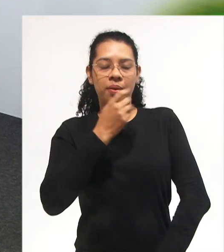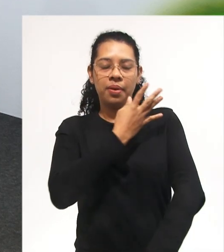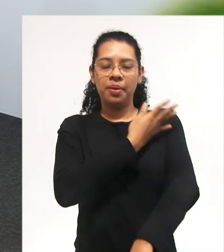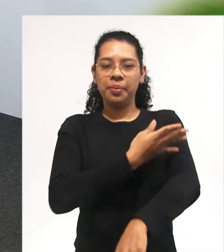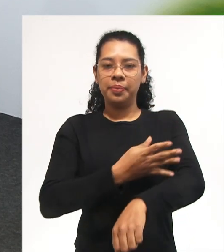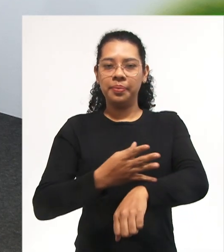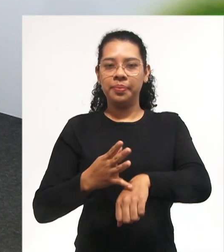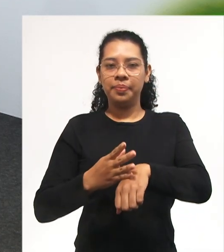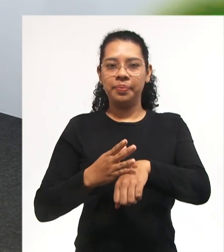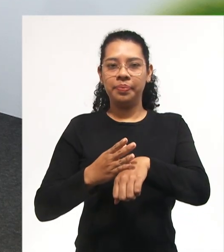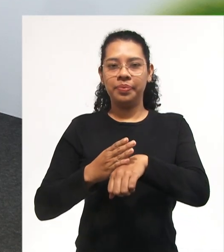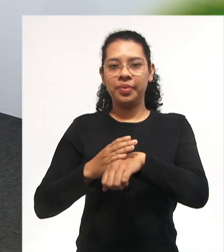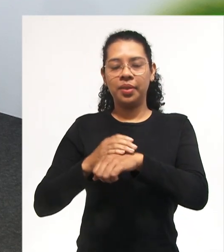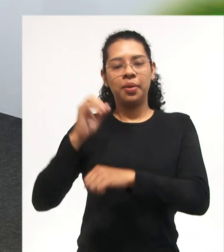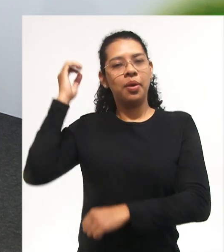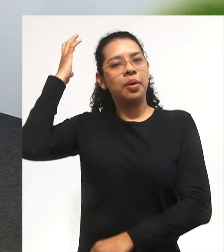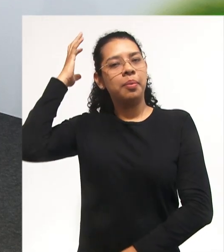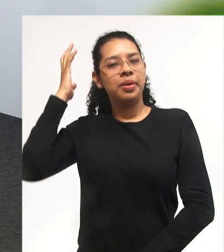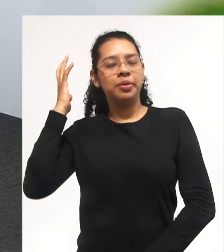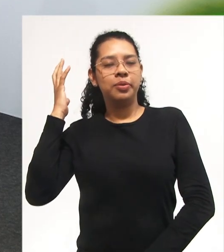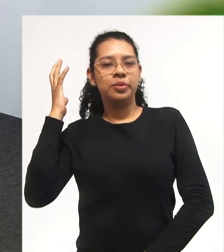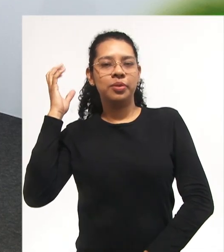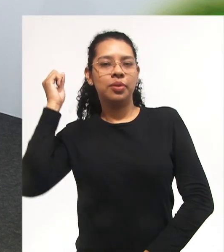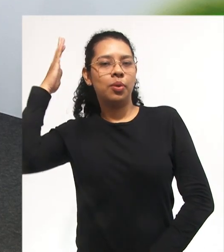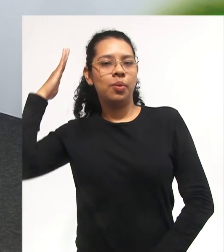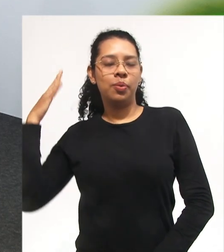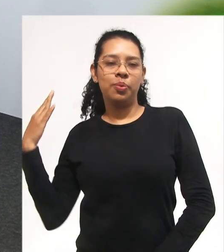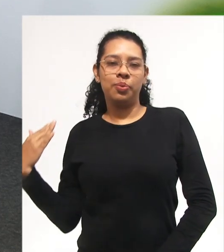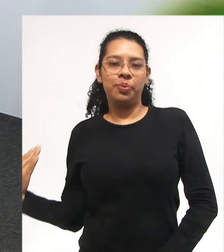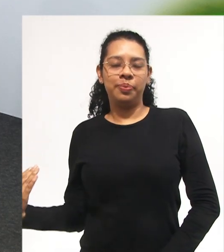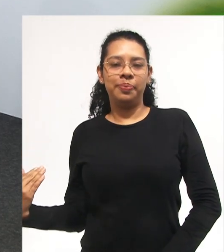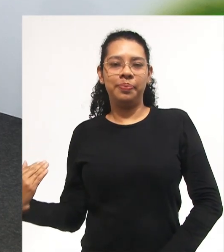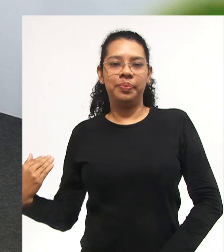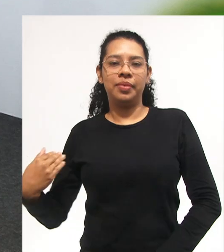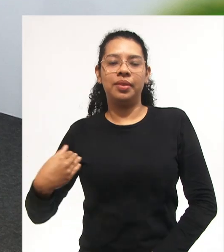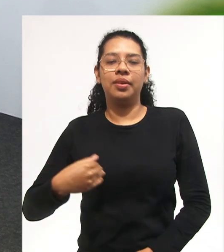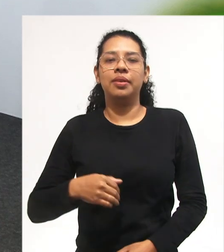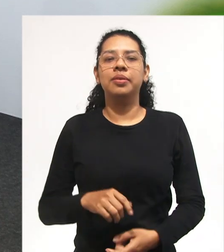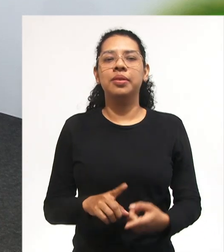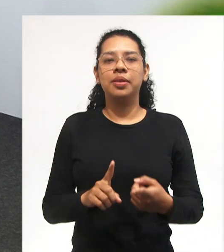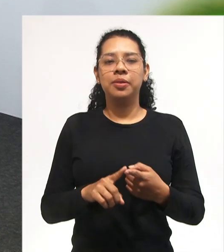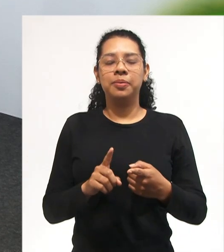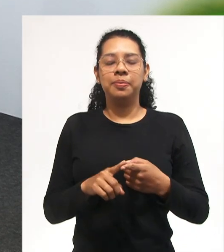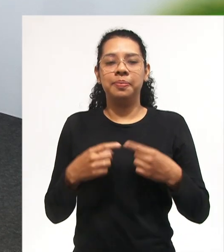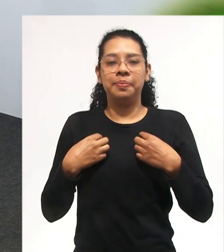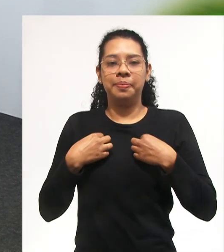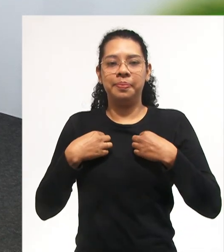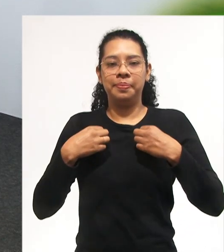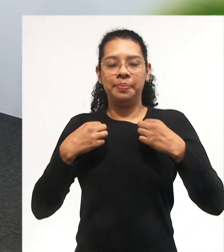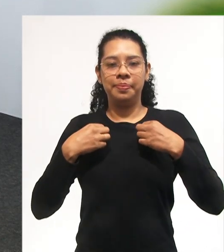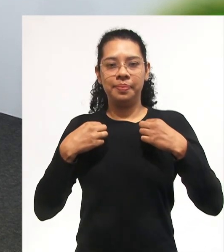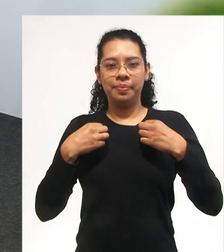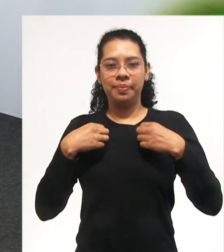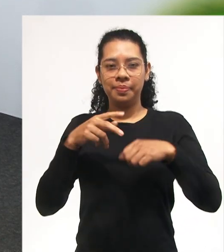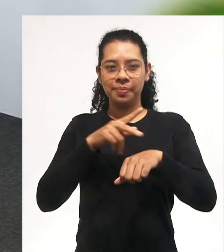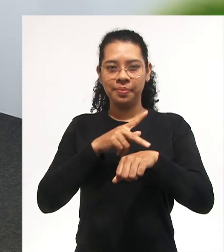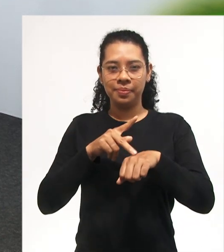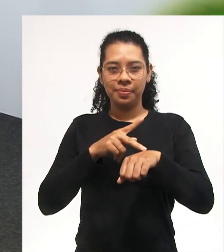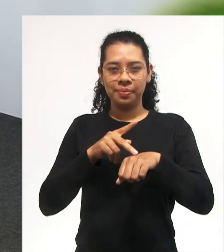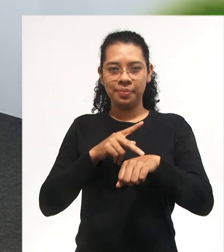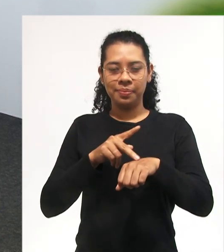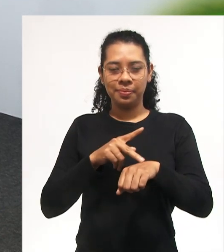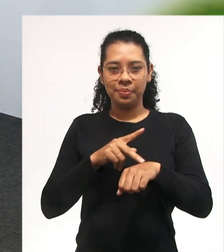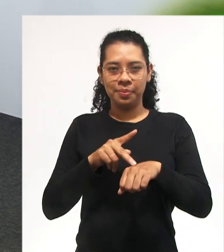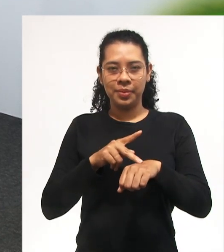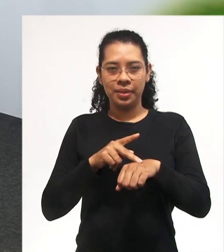branca, cabelos castanhos, longos e lisos. A minha blusa é preta, estou usando a blusa